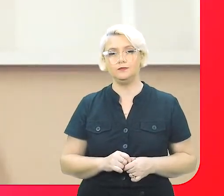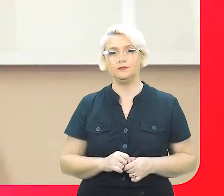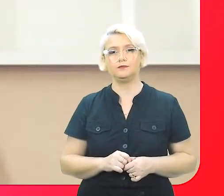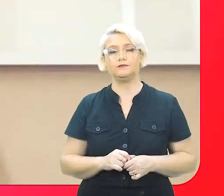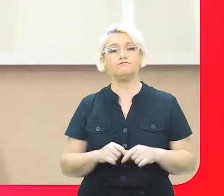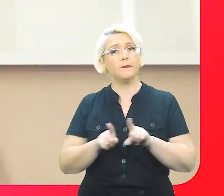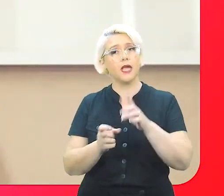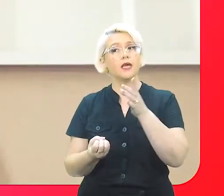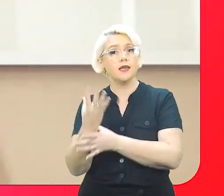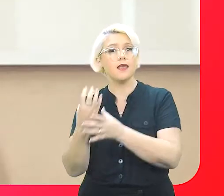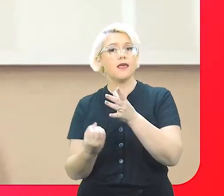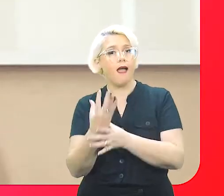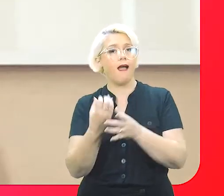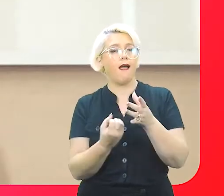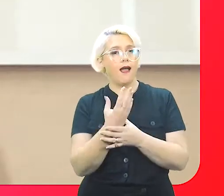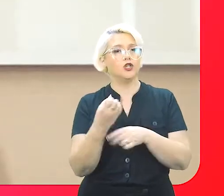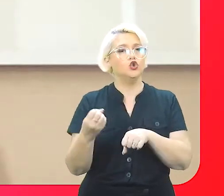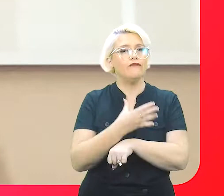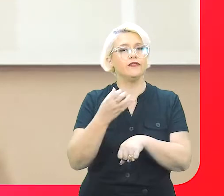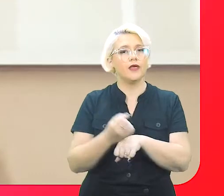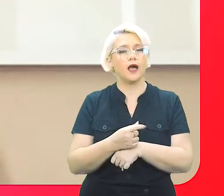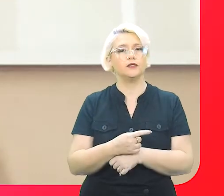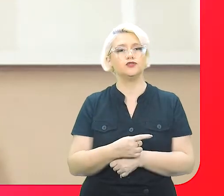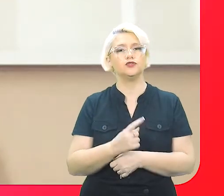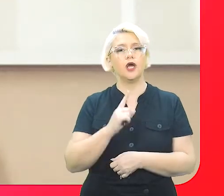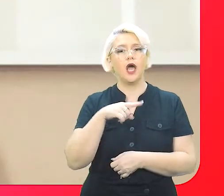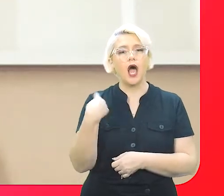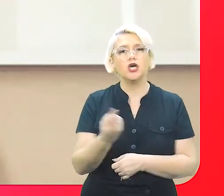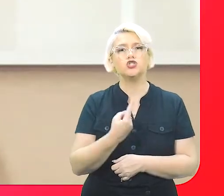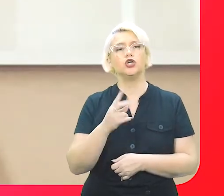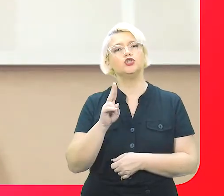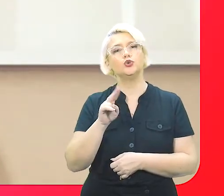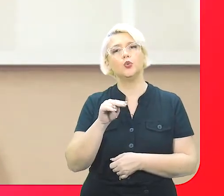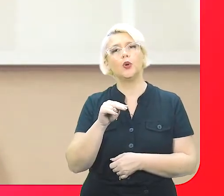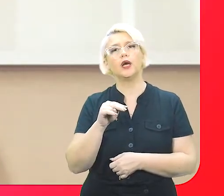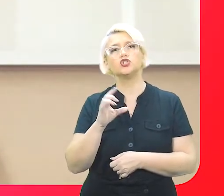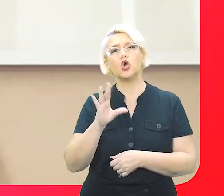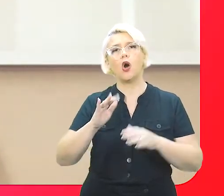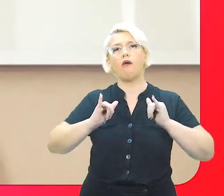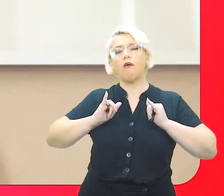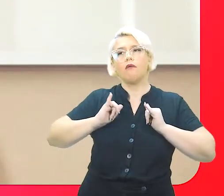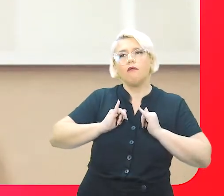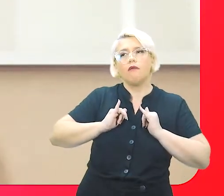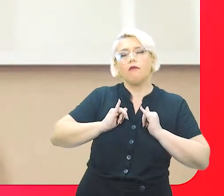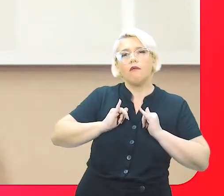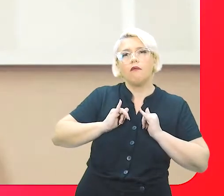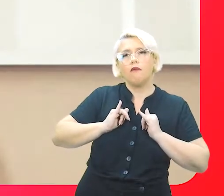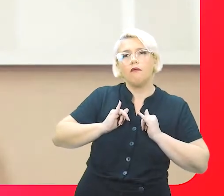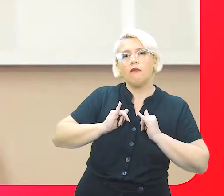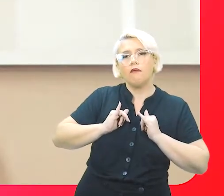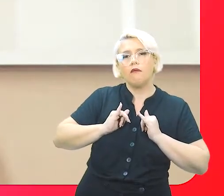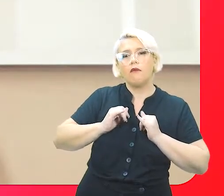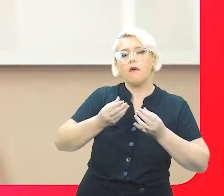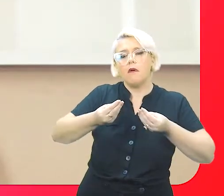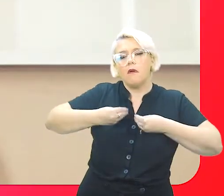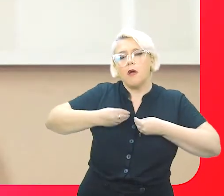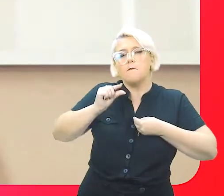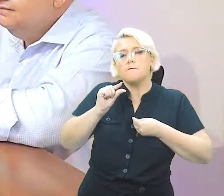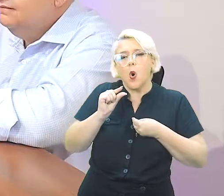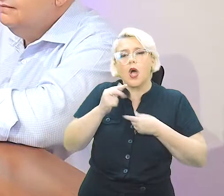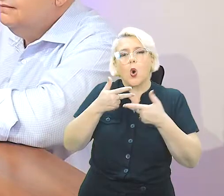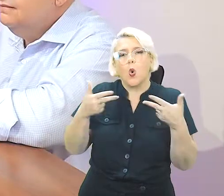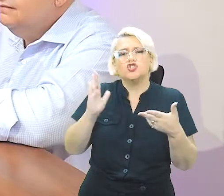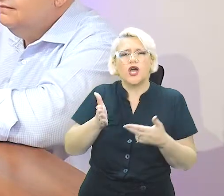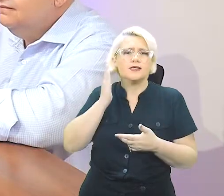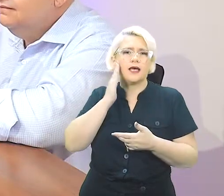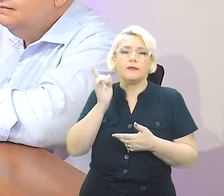a criação, né? A gente nunca se conformar com o que a gente já sabia,